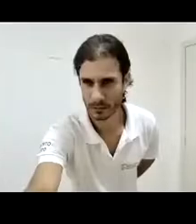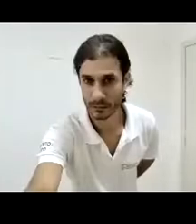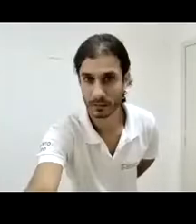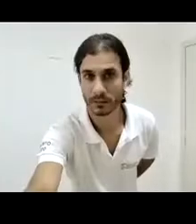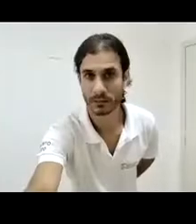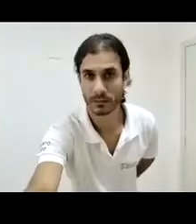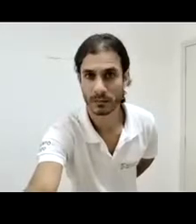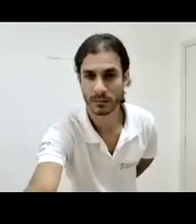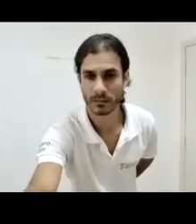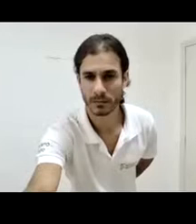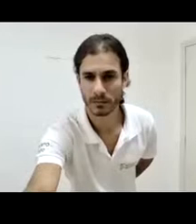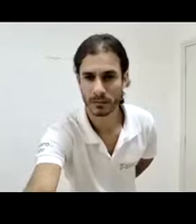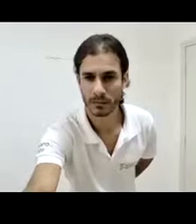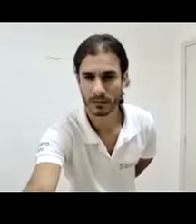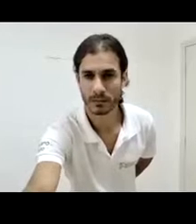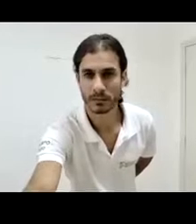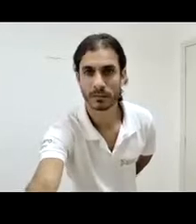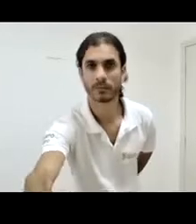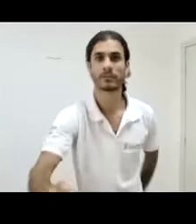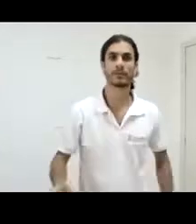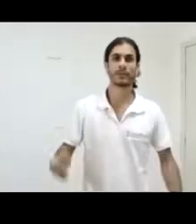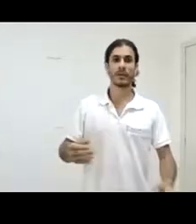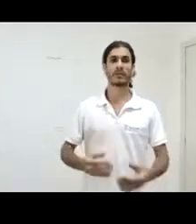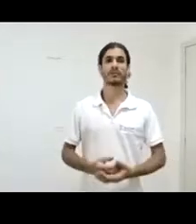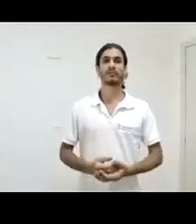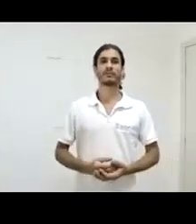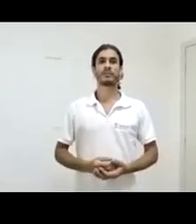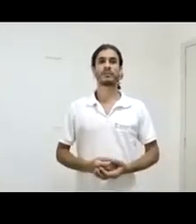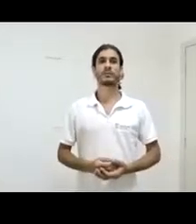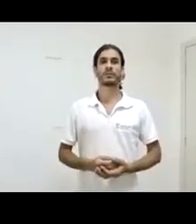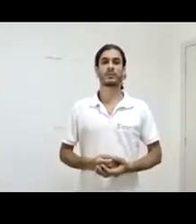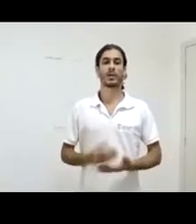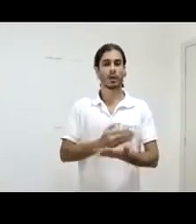minha introdução, Marx. Só um minutinho que está aparecendo...